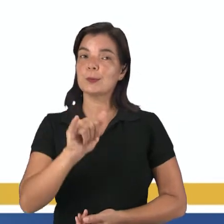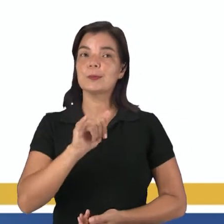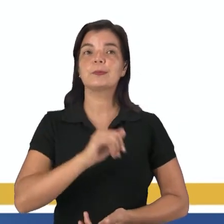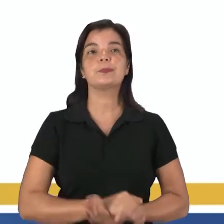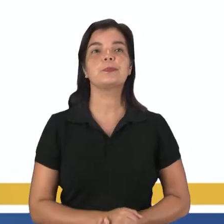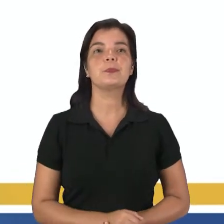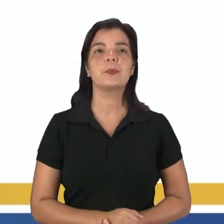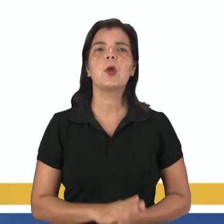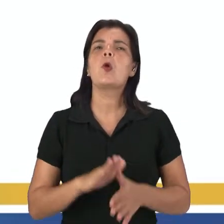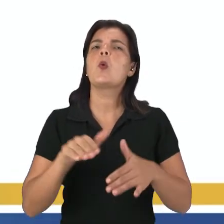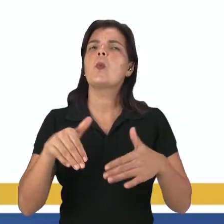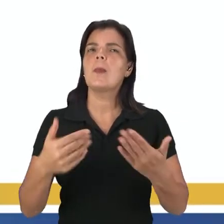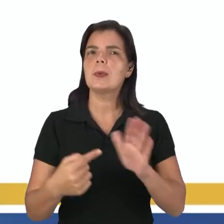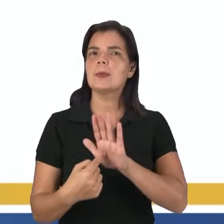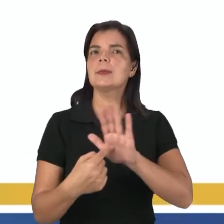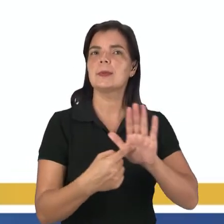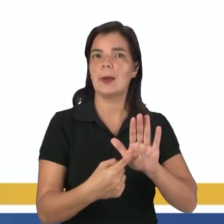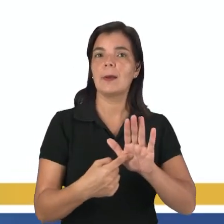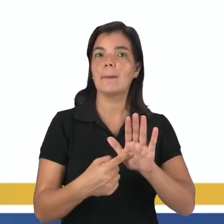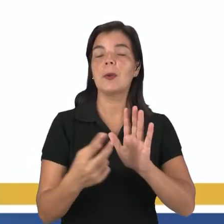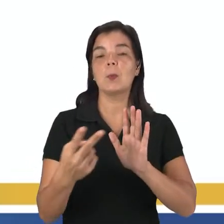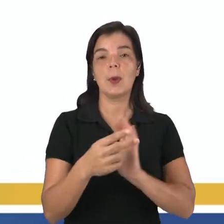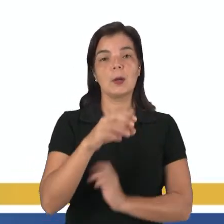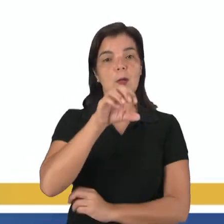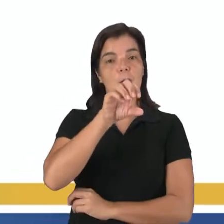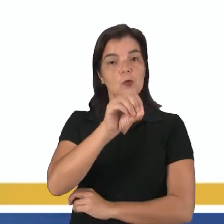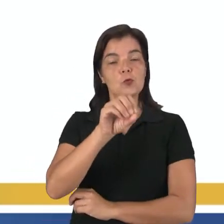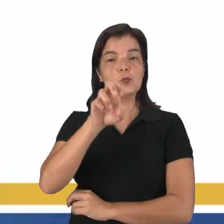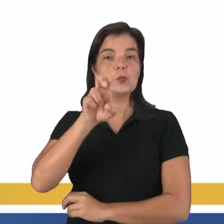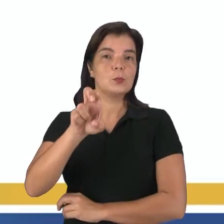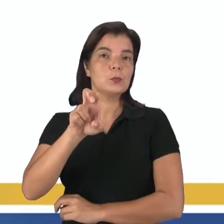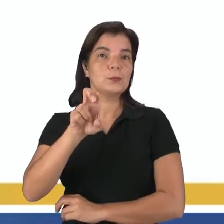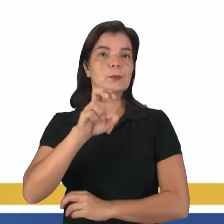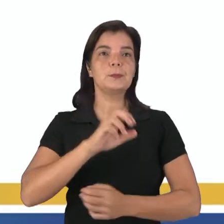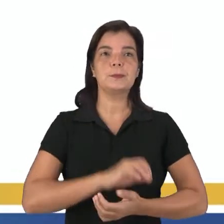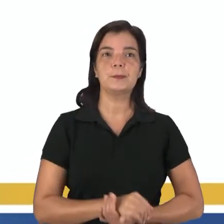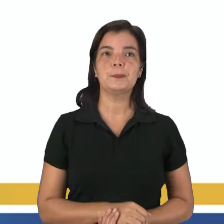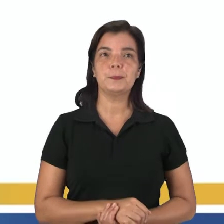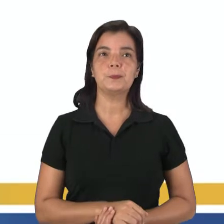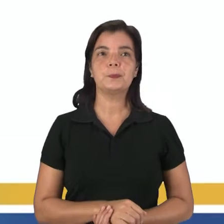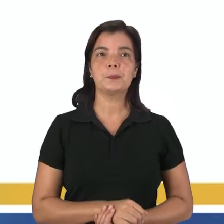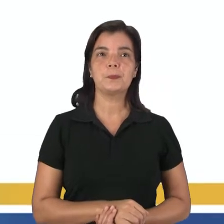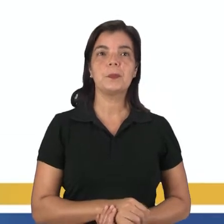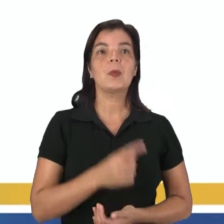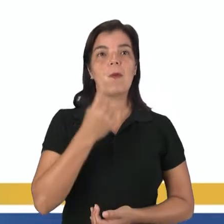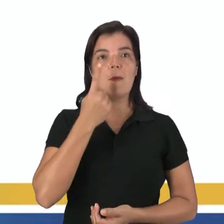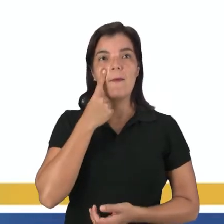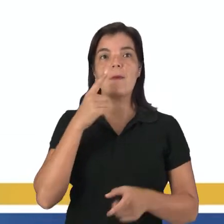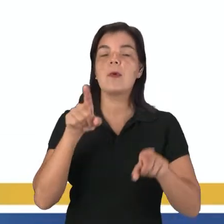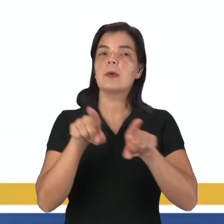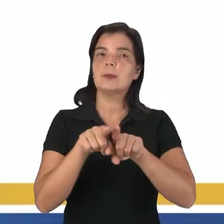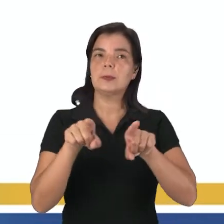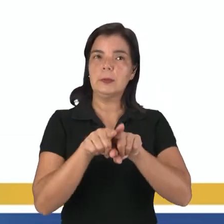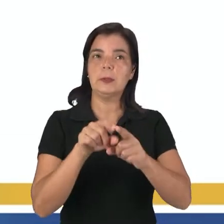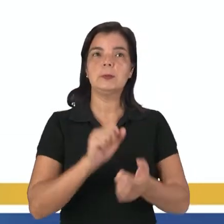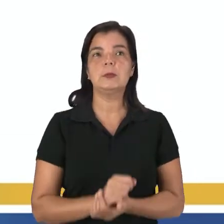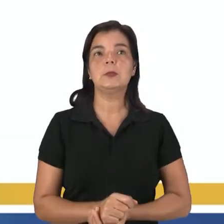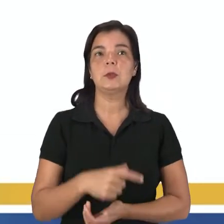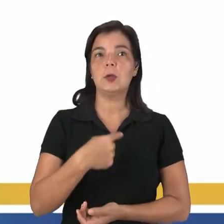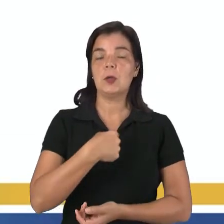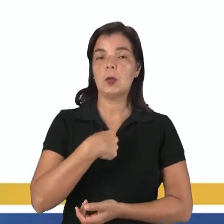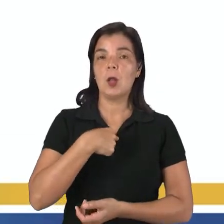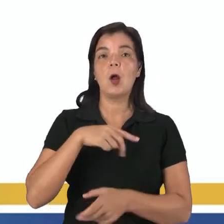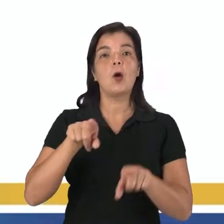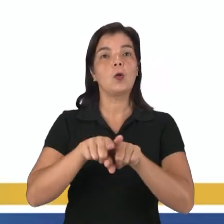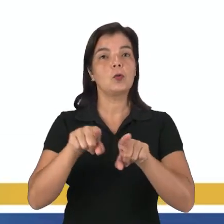mexo Y certo que bom tu pode ser indicado pelo pau de nado 05 então Observe aí que